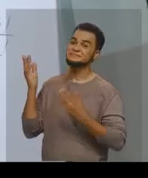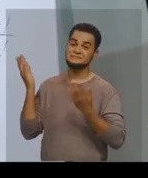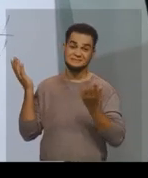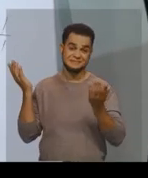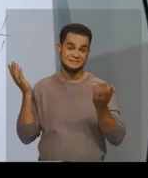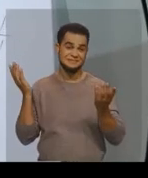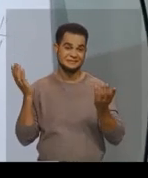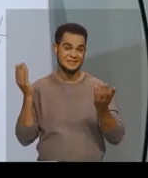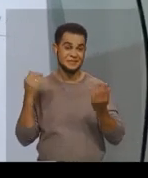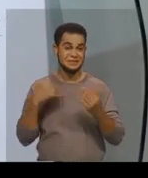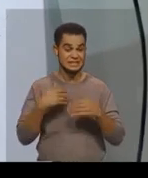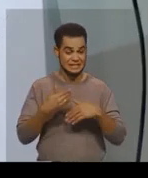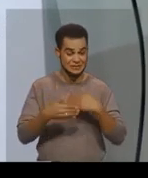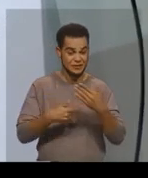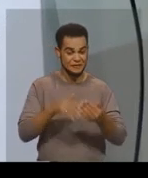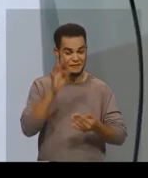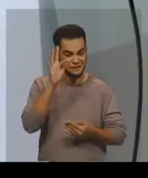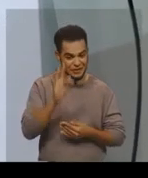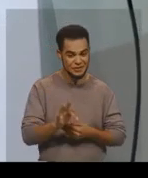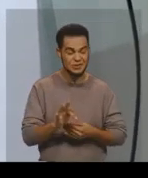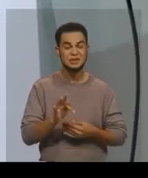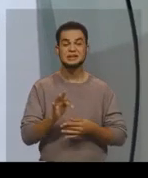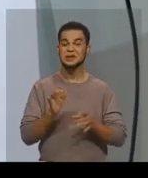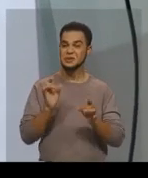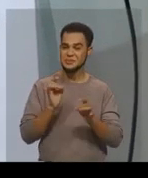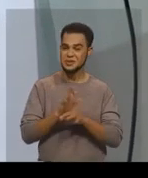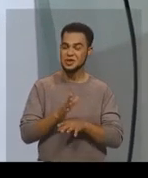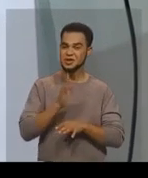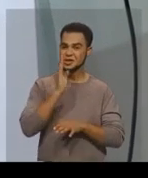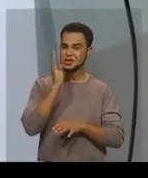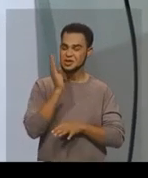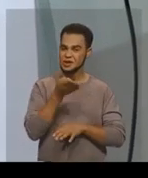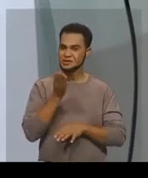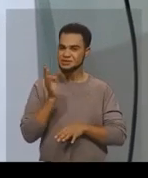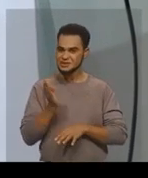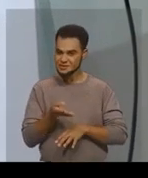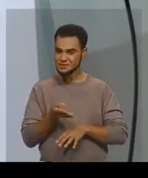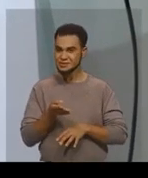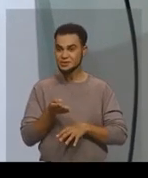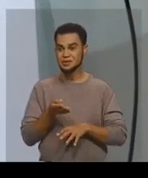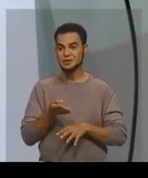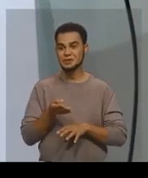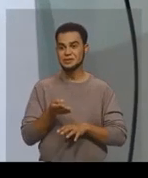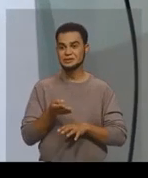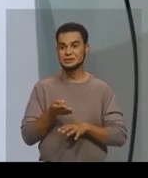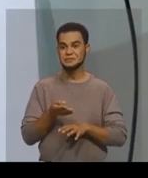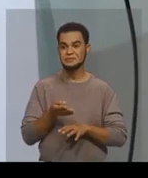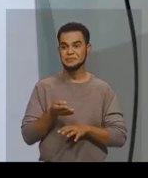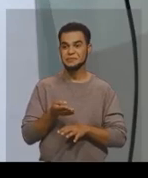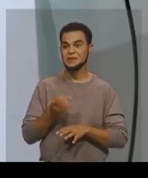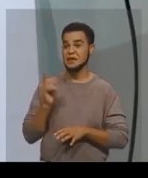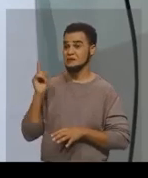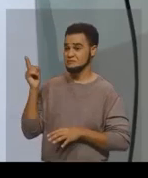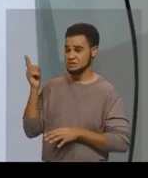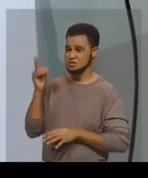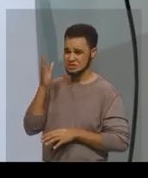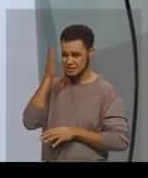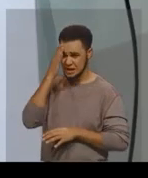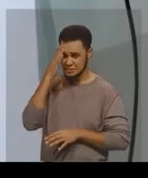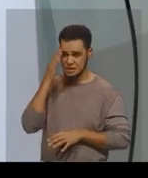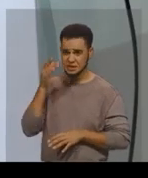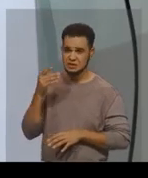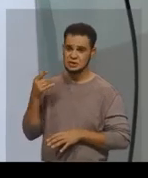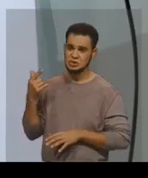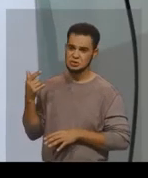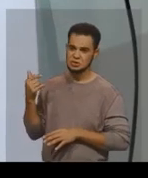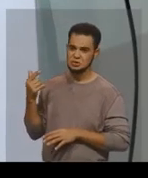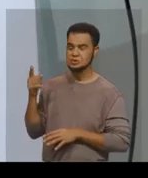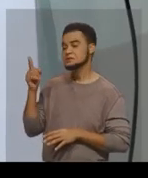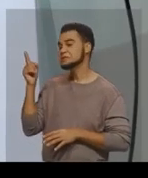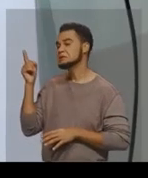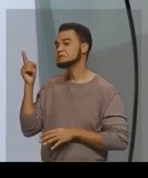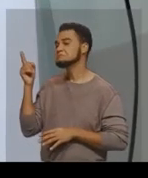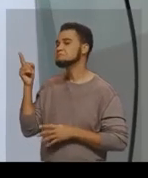Desenvolve o fatorial. Corta quem tem que cortar. Esse aqui você já sabe que dá 12. E esse aqui dá